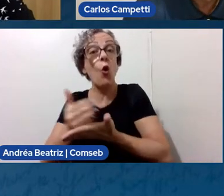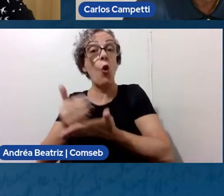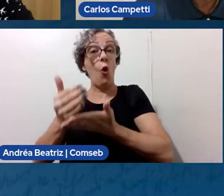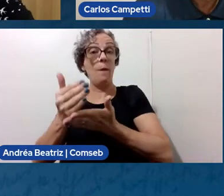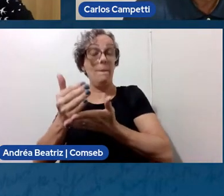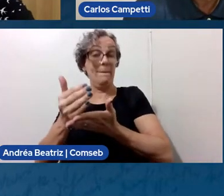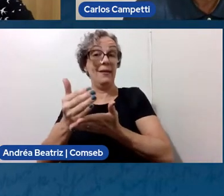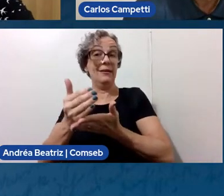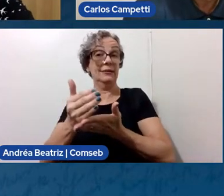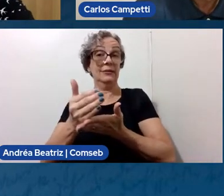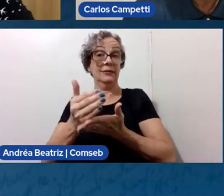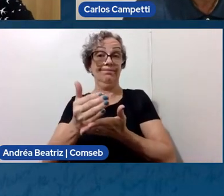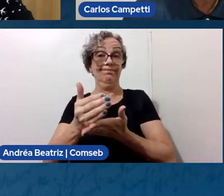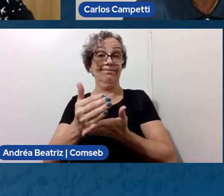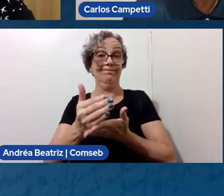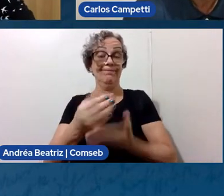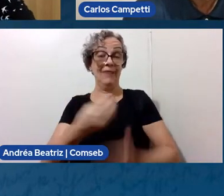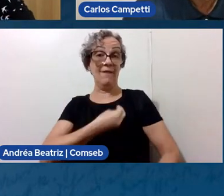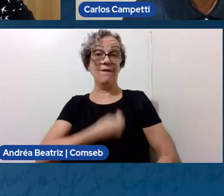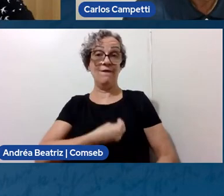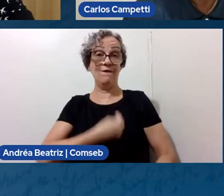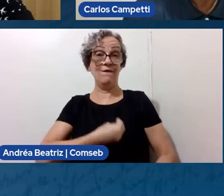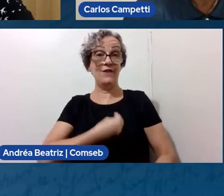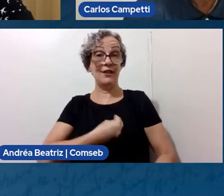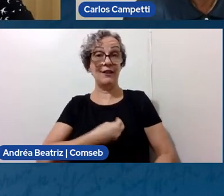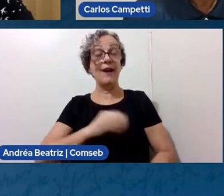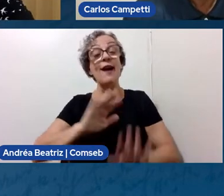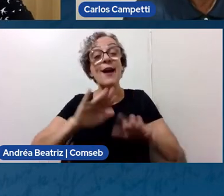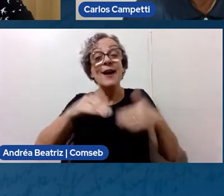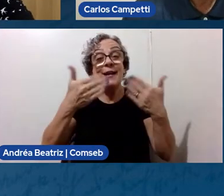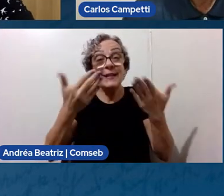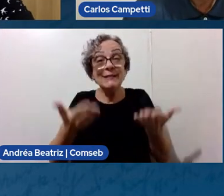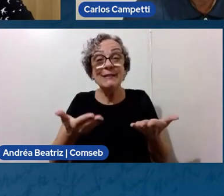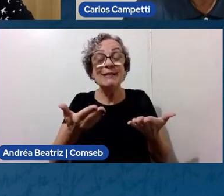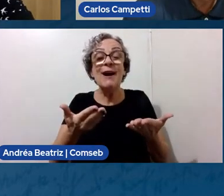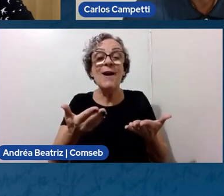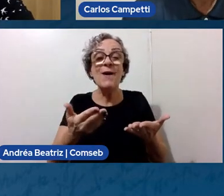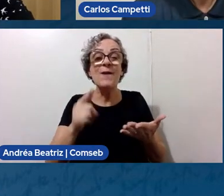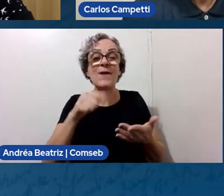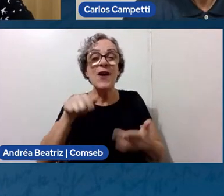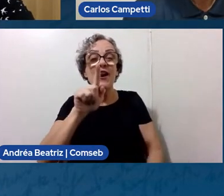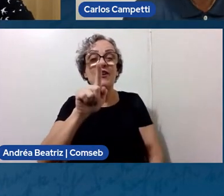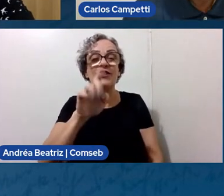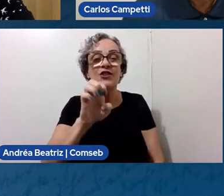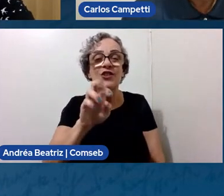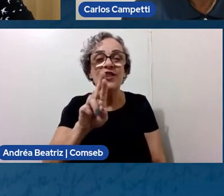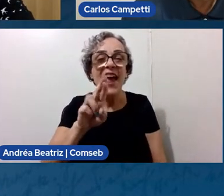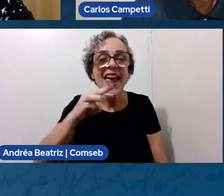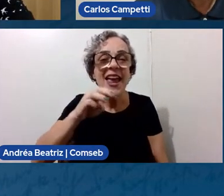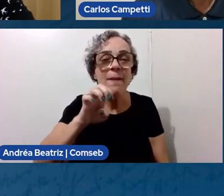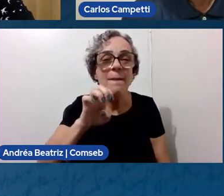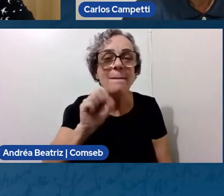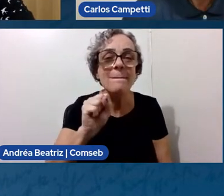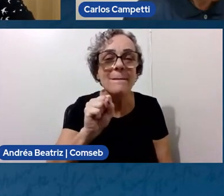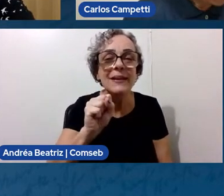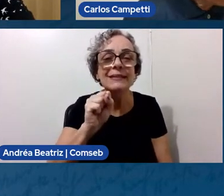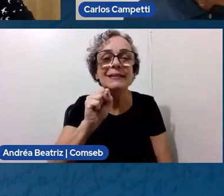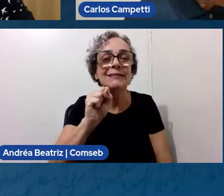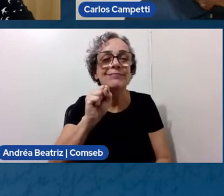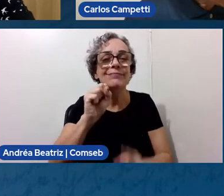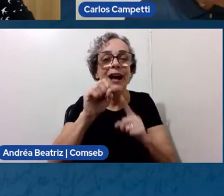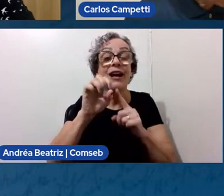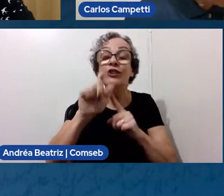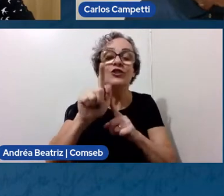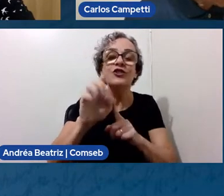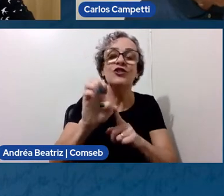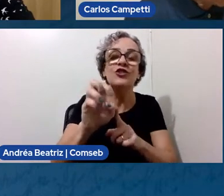princípio vital. Então, os germes de todos os seres vivos estavam presentes. Isso não quer dizer que o germe... E